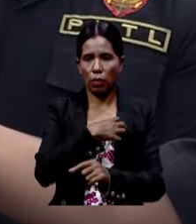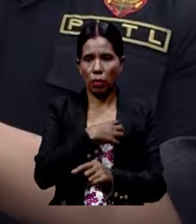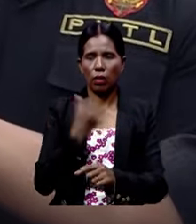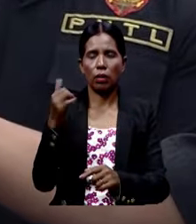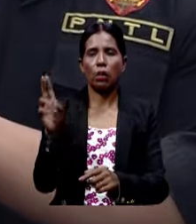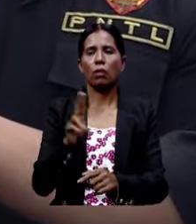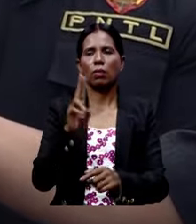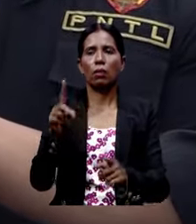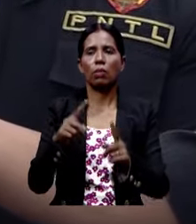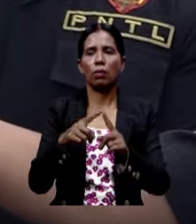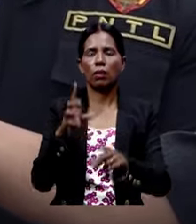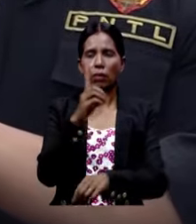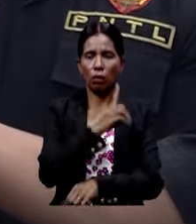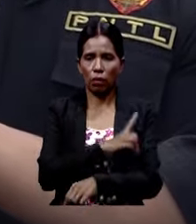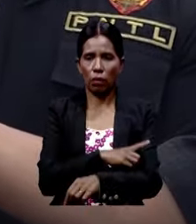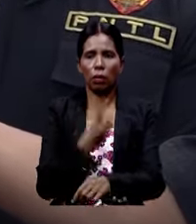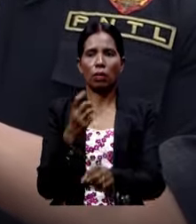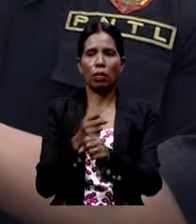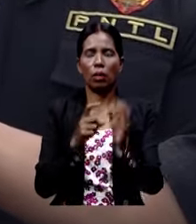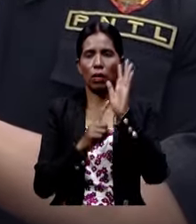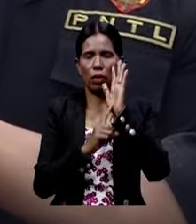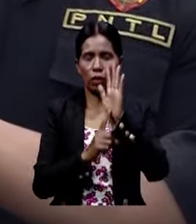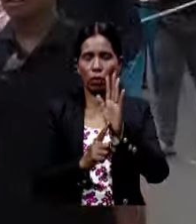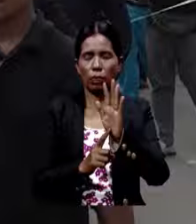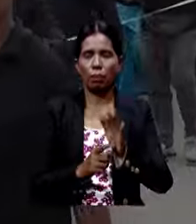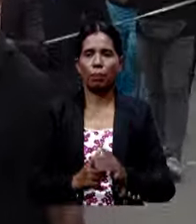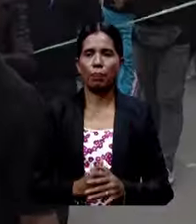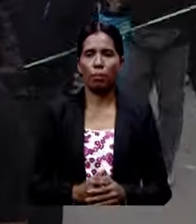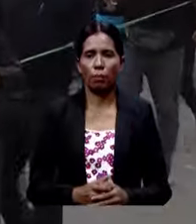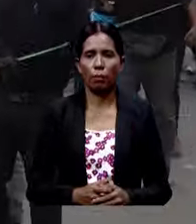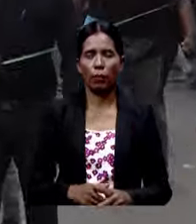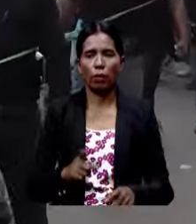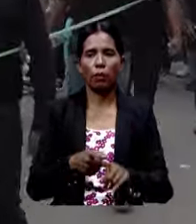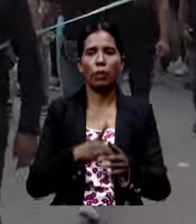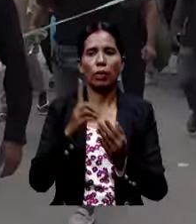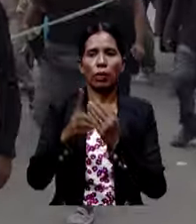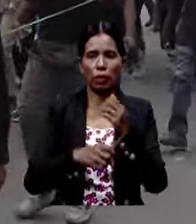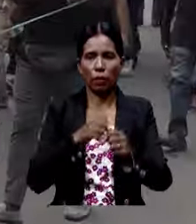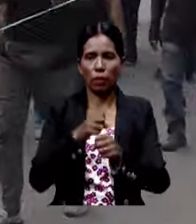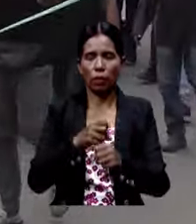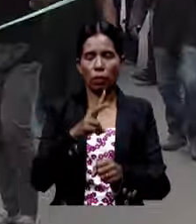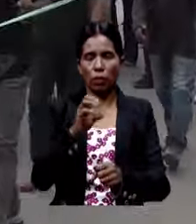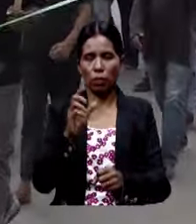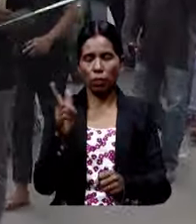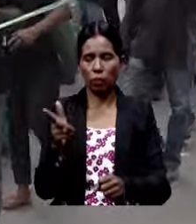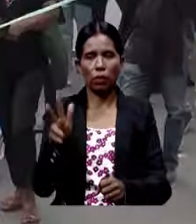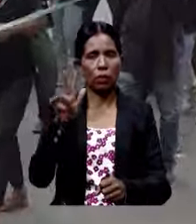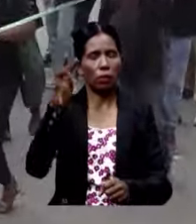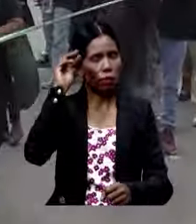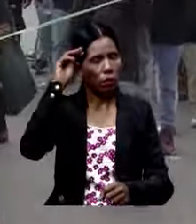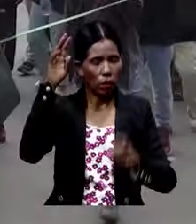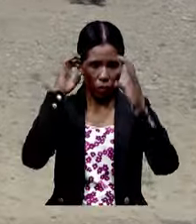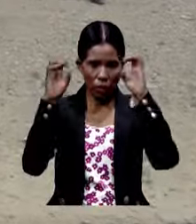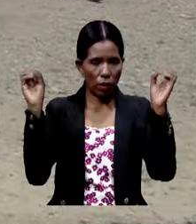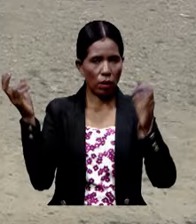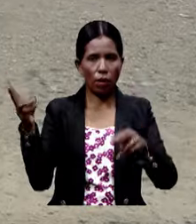sirauza oin loron oin ini ane para sirabel atau sirne manifestasau. Ia fulan dezembro tina rihun rua rolo sentolo, Ministério de Educação, la